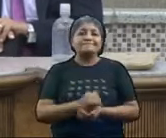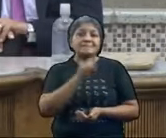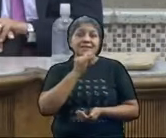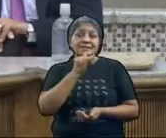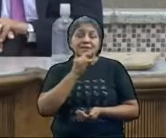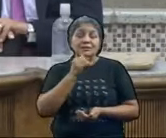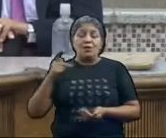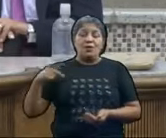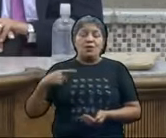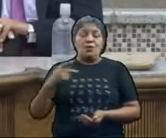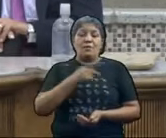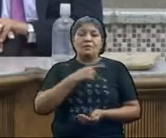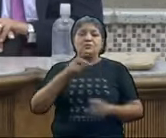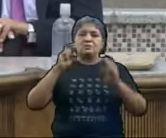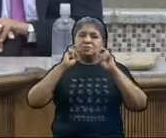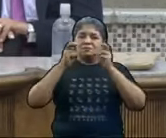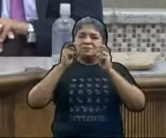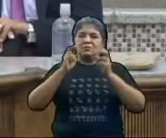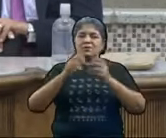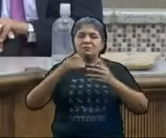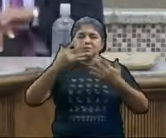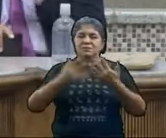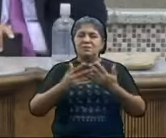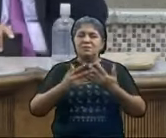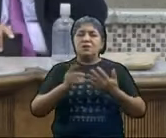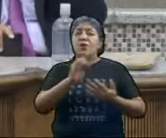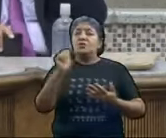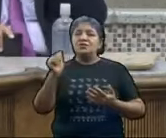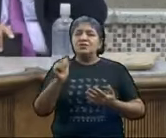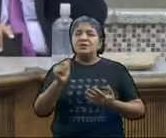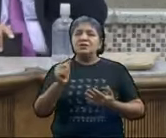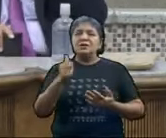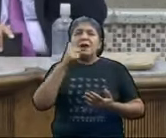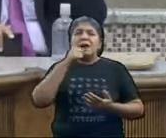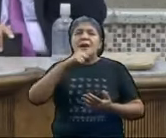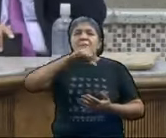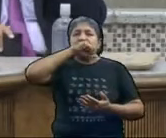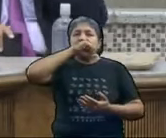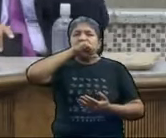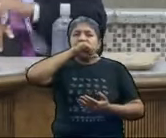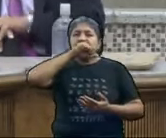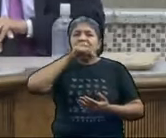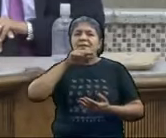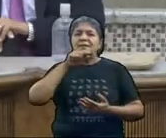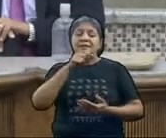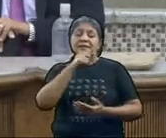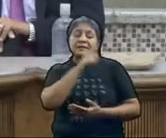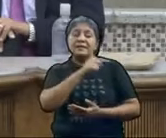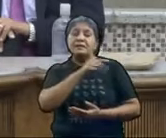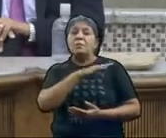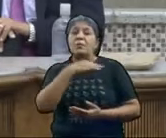ela faleceu lá no Hospital Santa Luzia, aqui em Goiânia. 11 horas e 30 minutos da